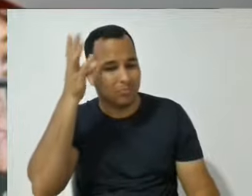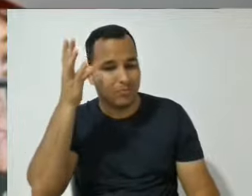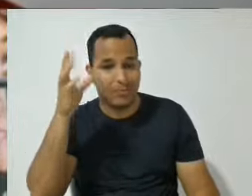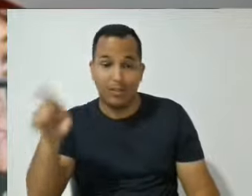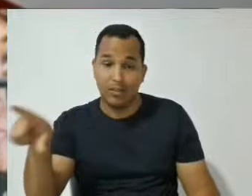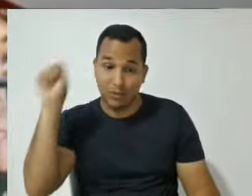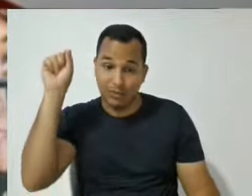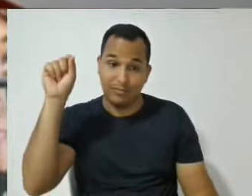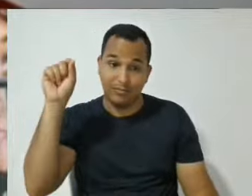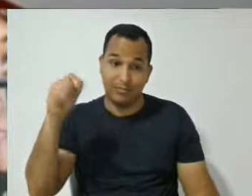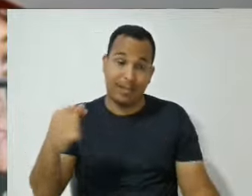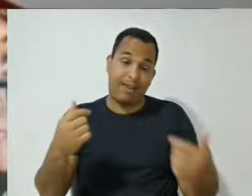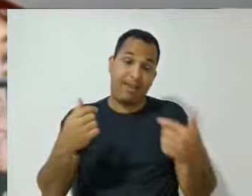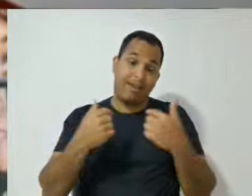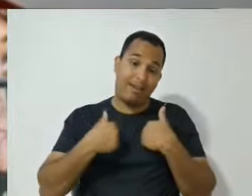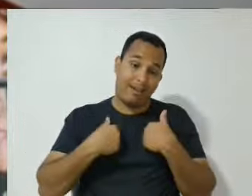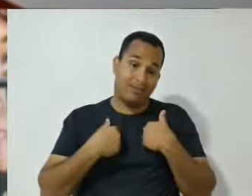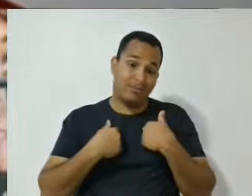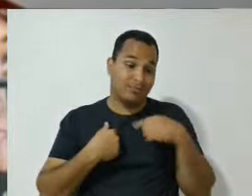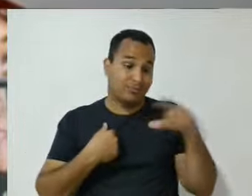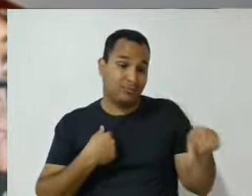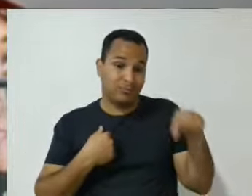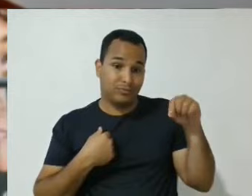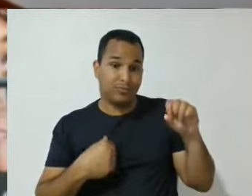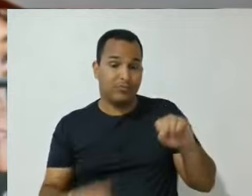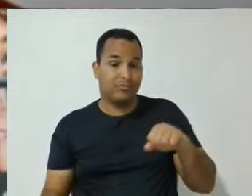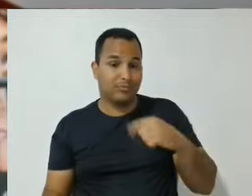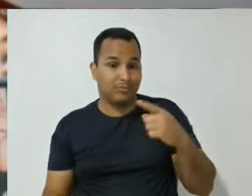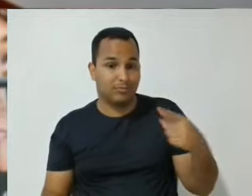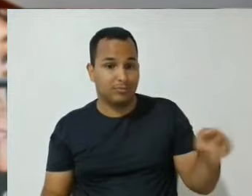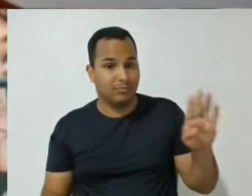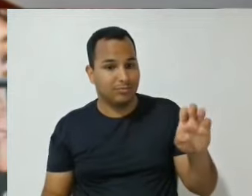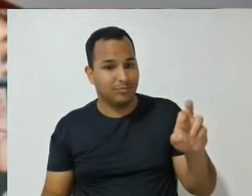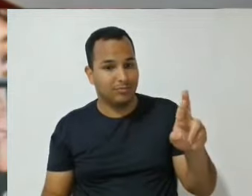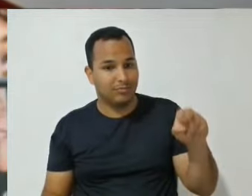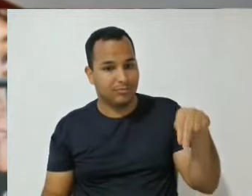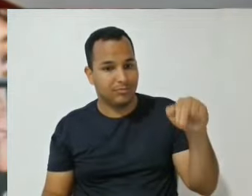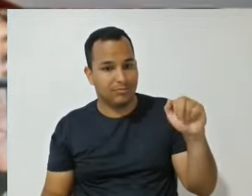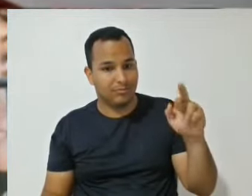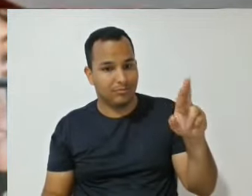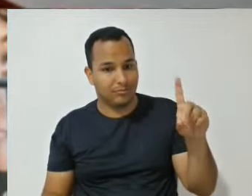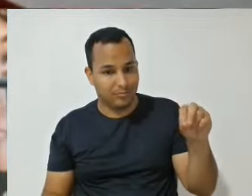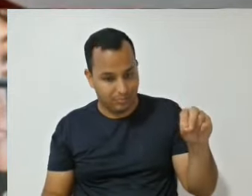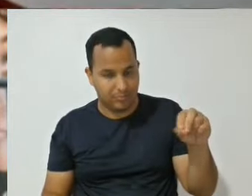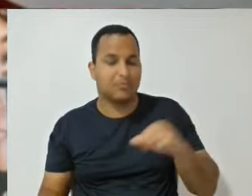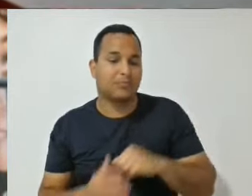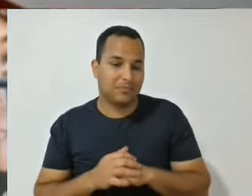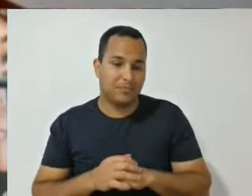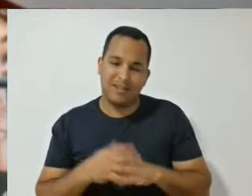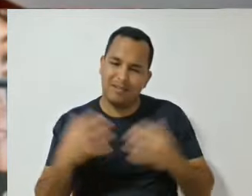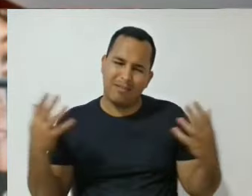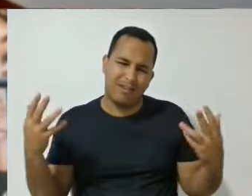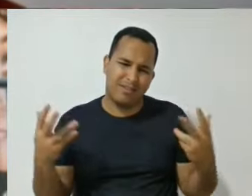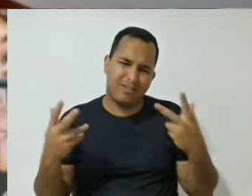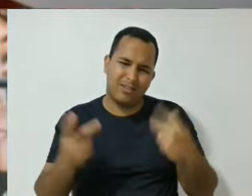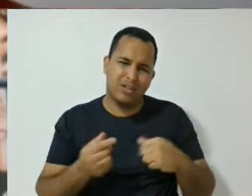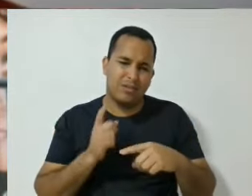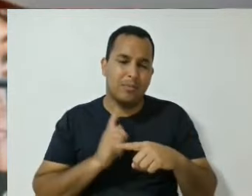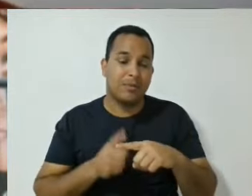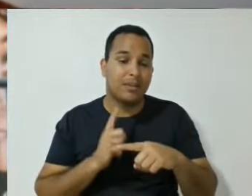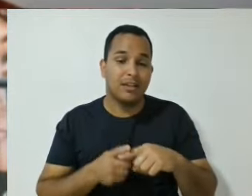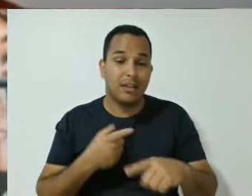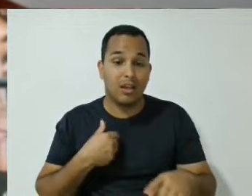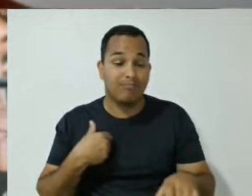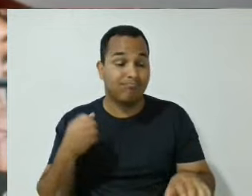Nado e restava para mim escolher os outros. Aí eu escolhi São Bernardo. E foi maravilhoso, porque quando eu cheguei lá...